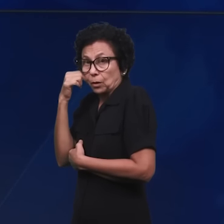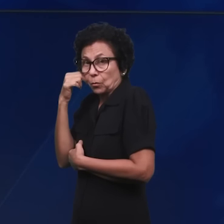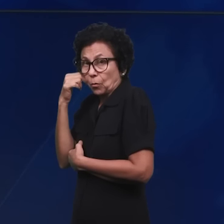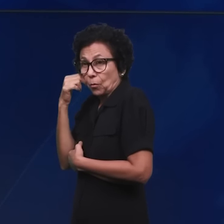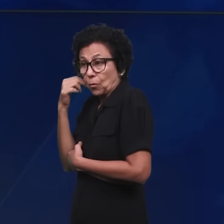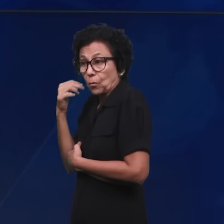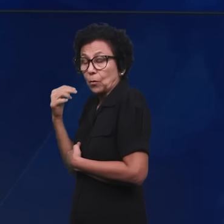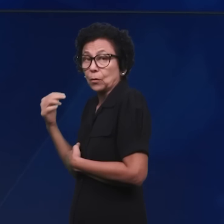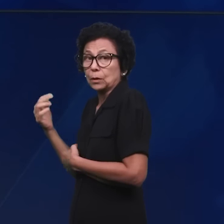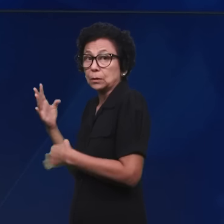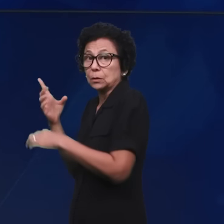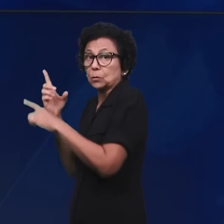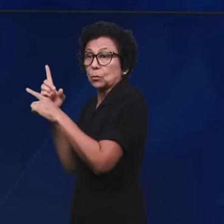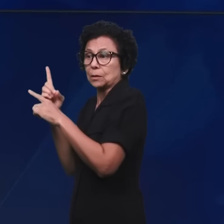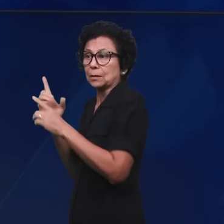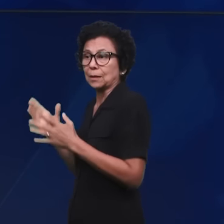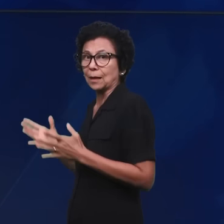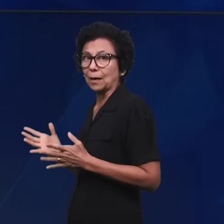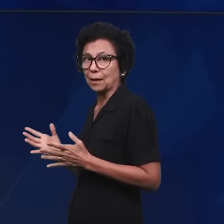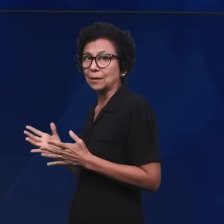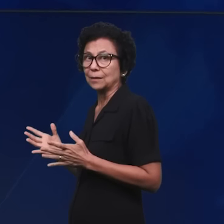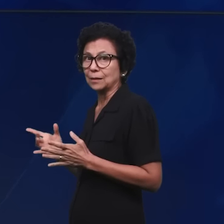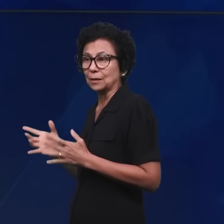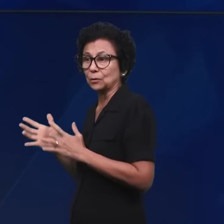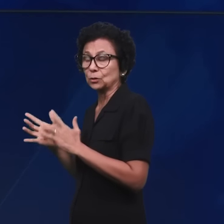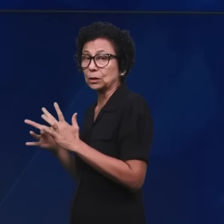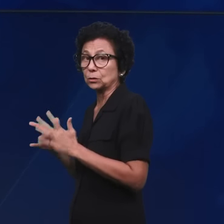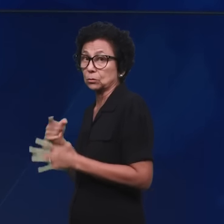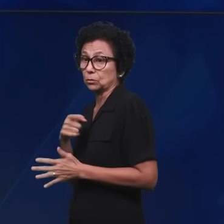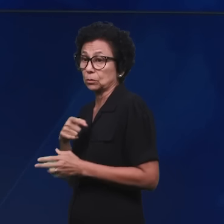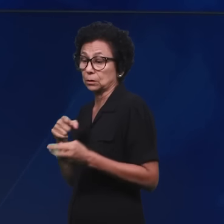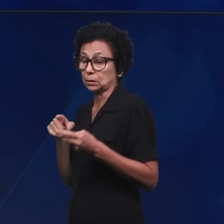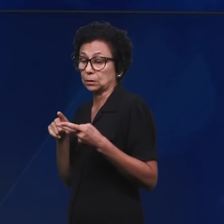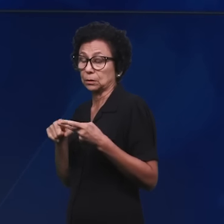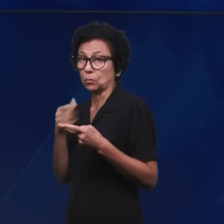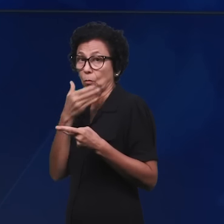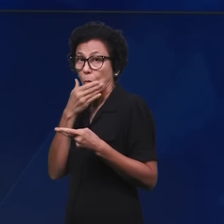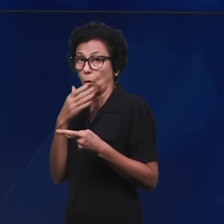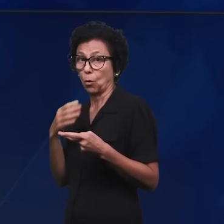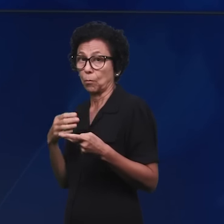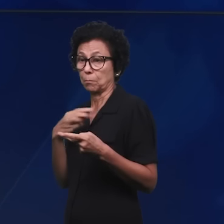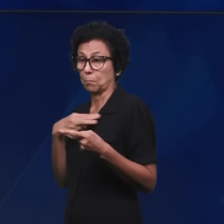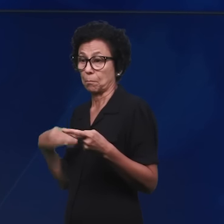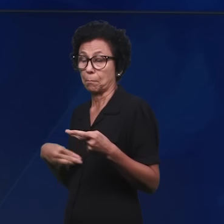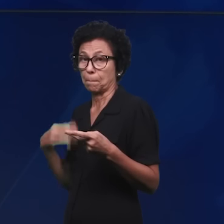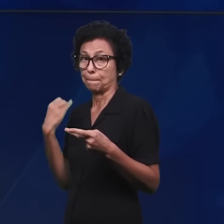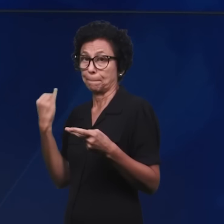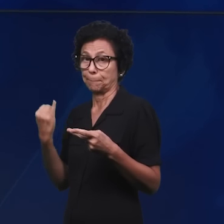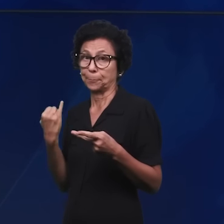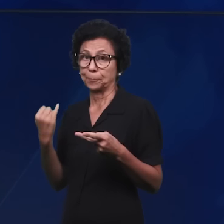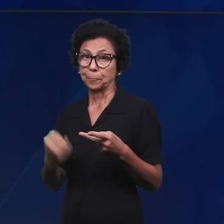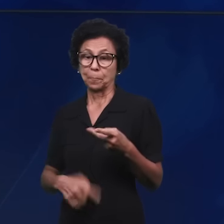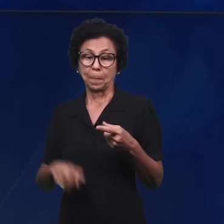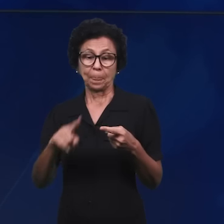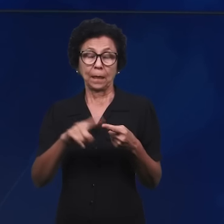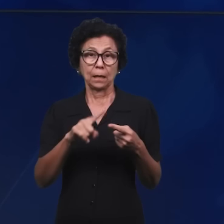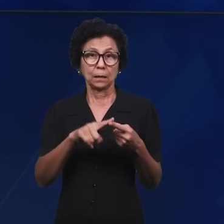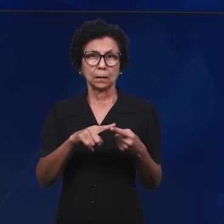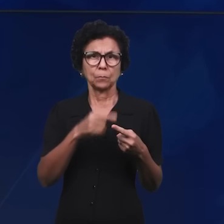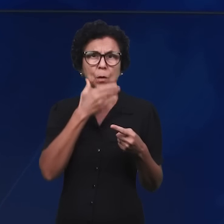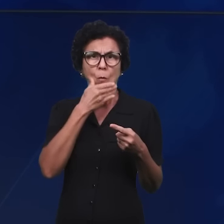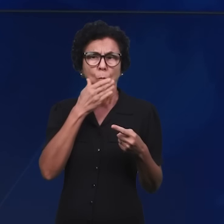mestre, era um homem importante. O outro era um homem rico, também poderoso, também membro